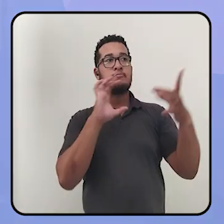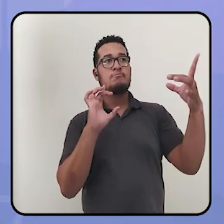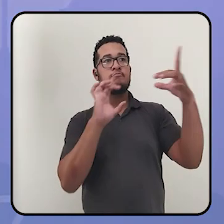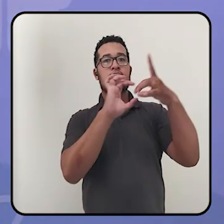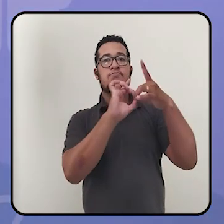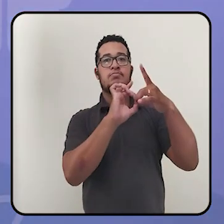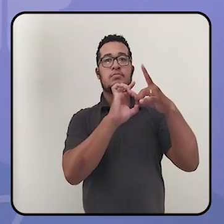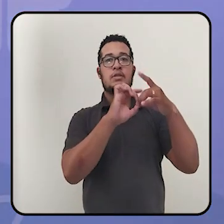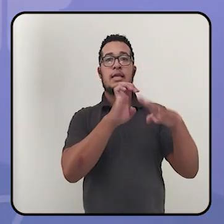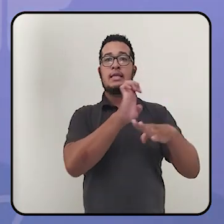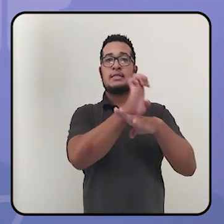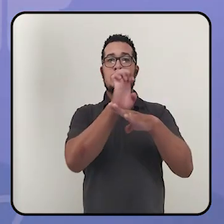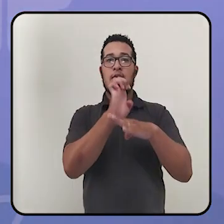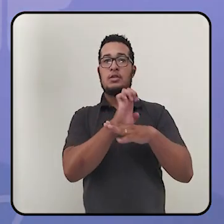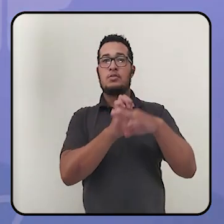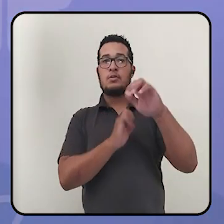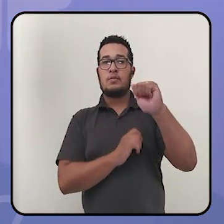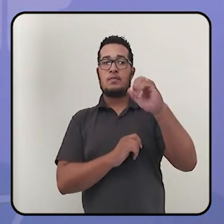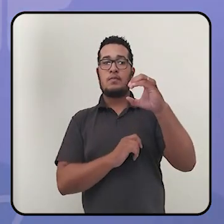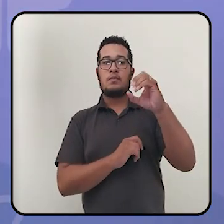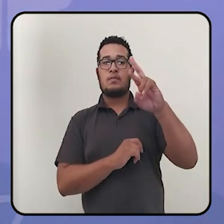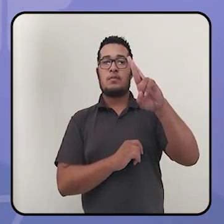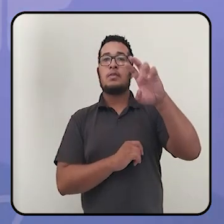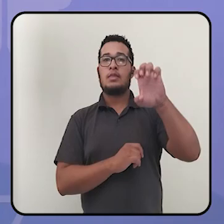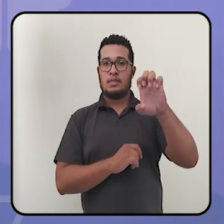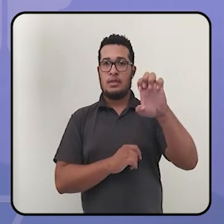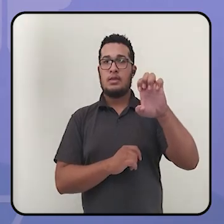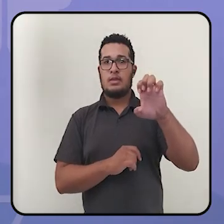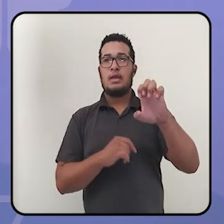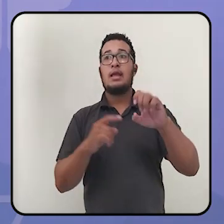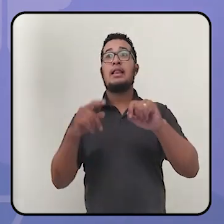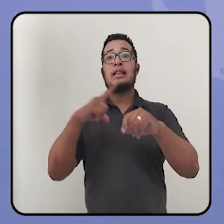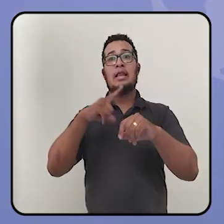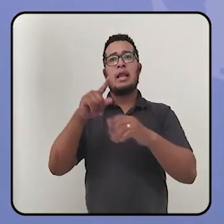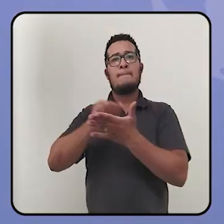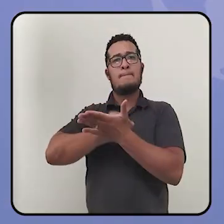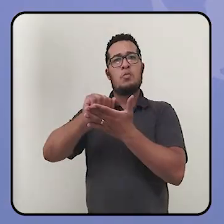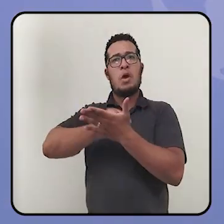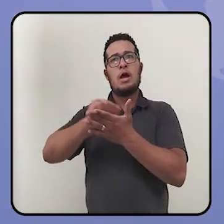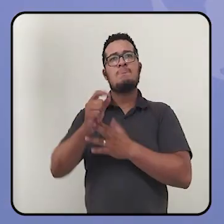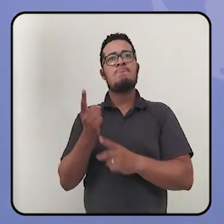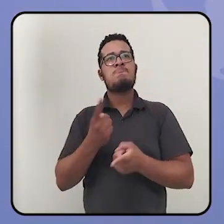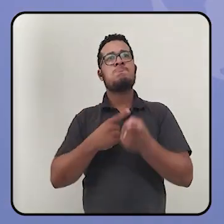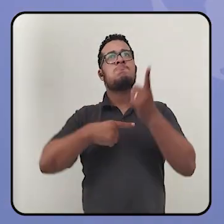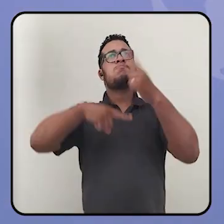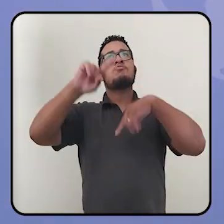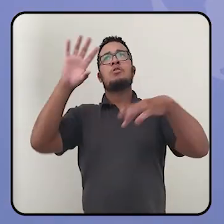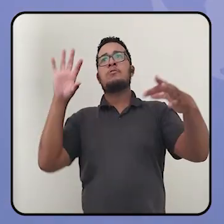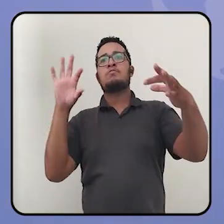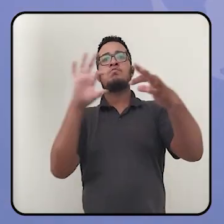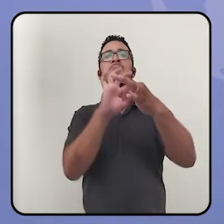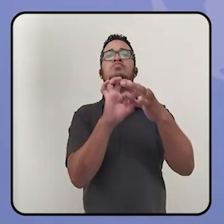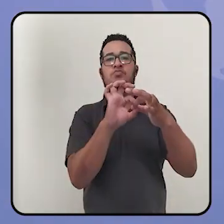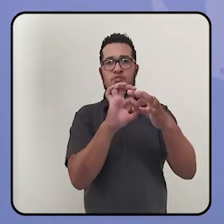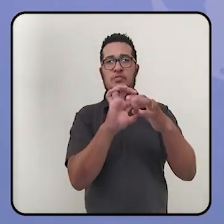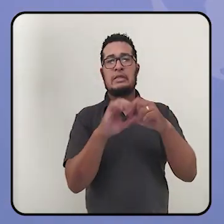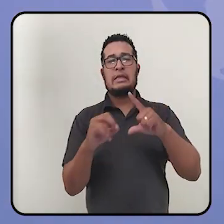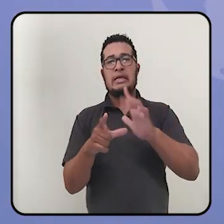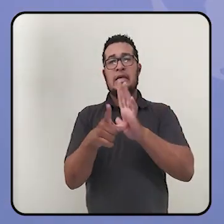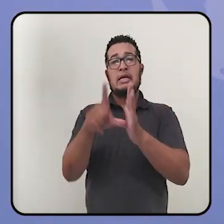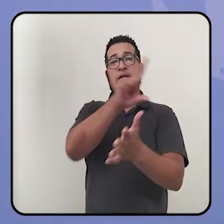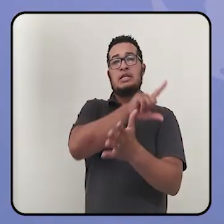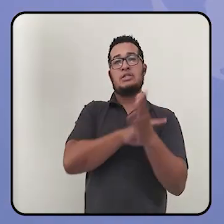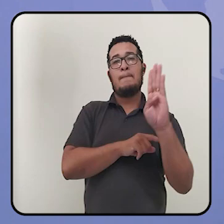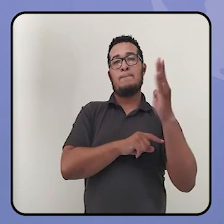fixos. Os homens, eles eram agora dominadores da agricultura. Portanto, era assim a segunda característica, diferente